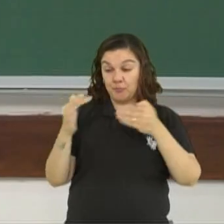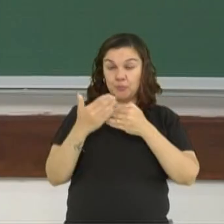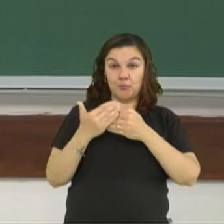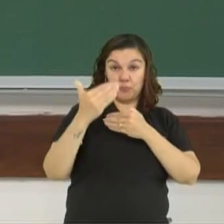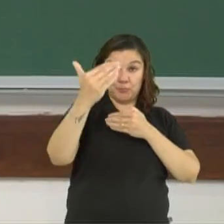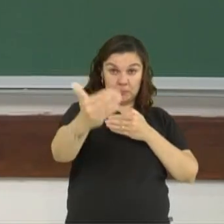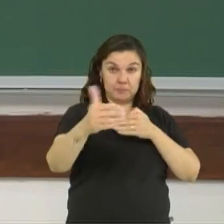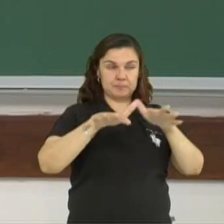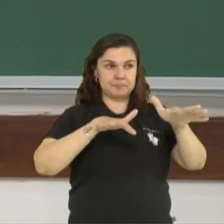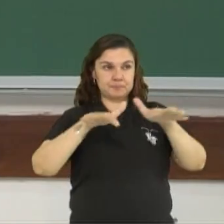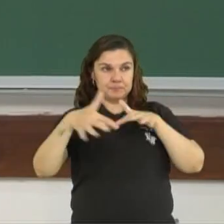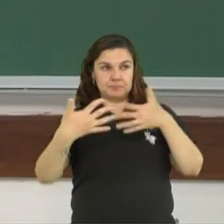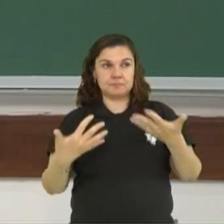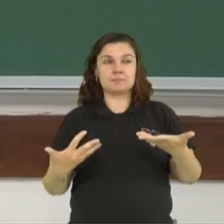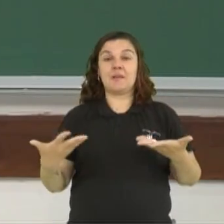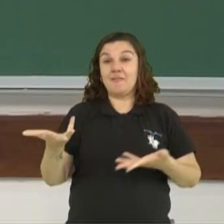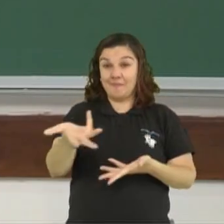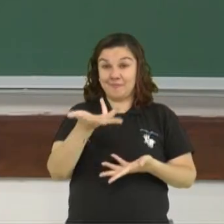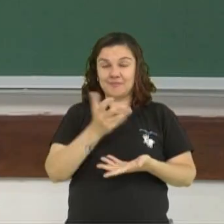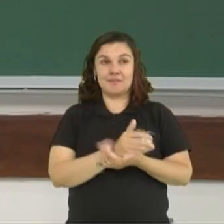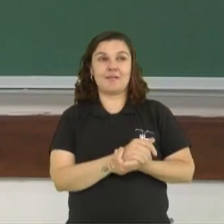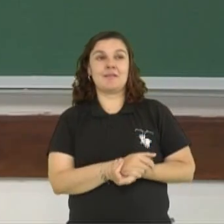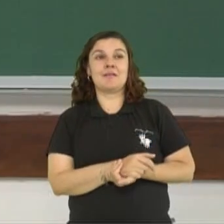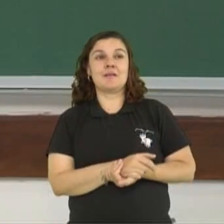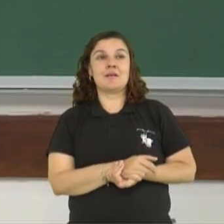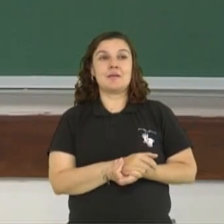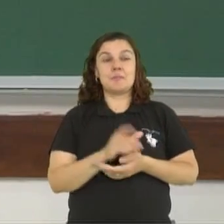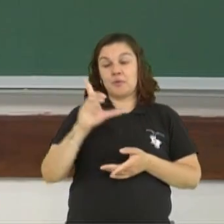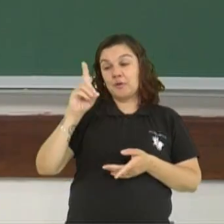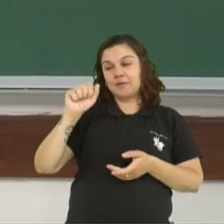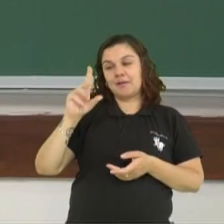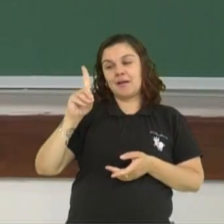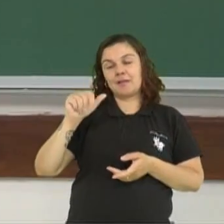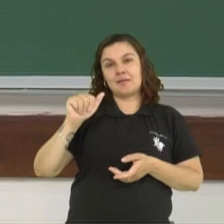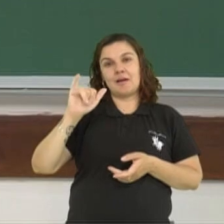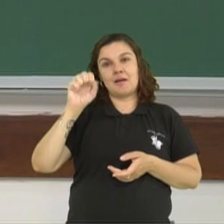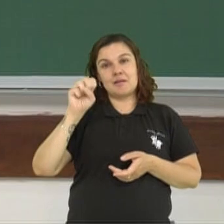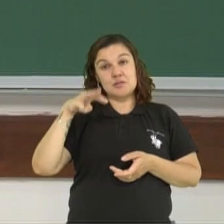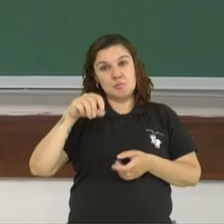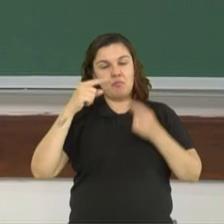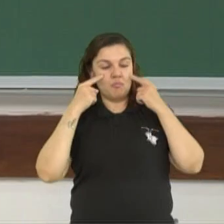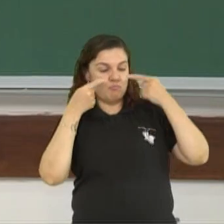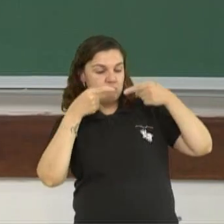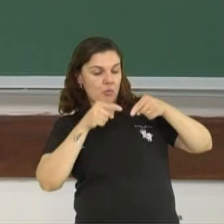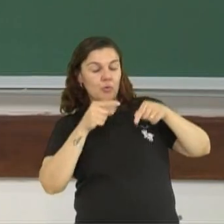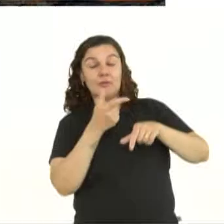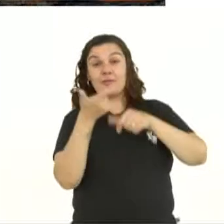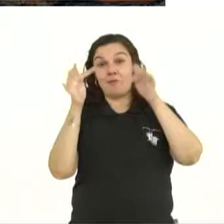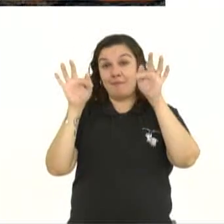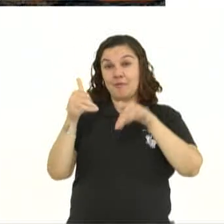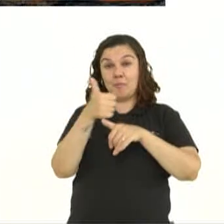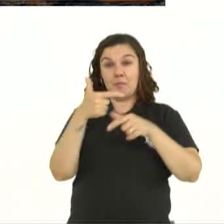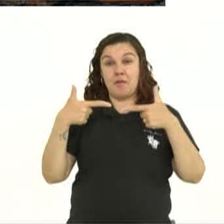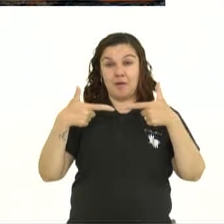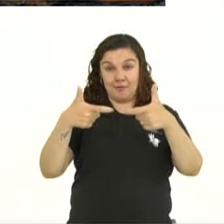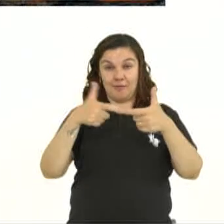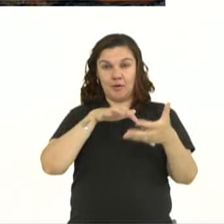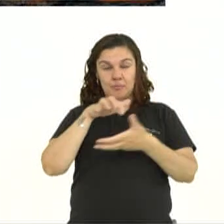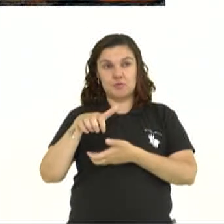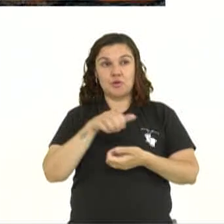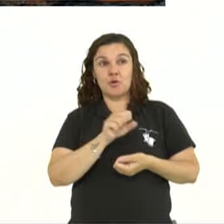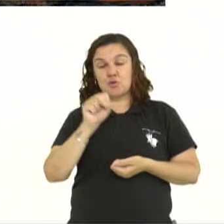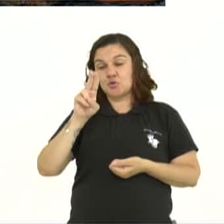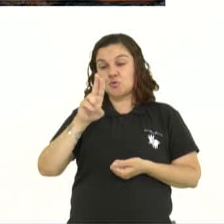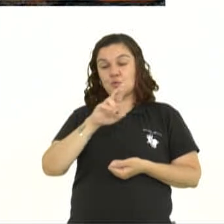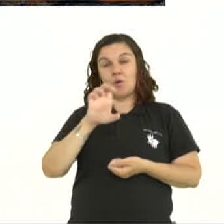no futuro, movimento, velocidade. Nós temos o dadaísmo, que foi um protesto político contra a Primeira Guerra Mundial. E nós temos o surrealismo, que é a libertação